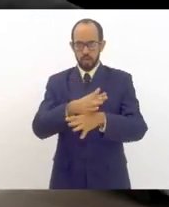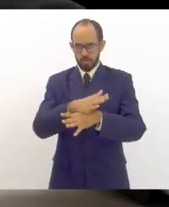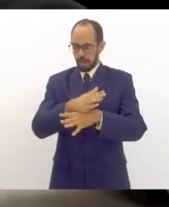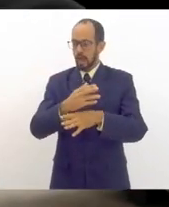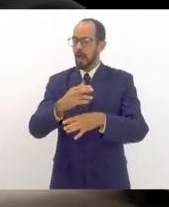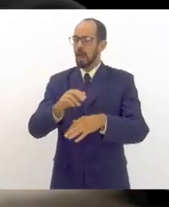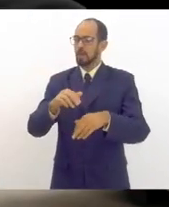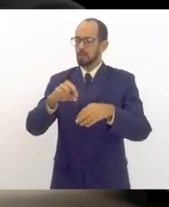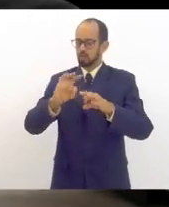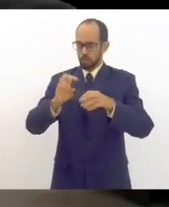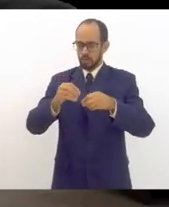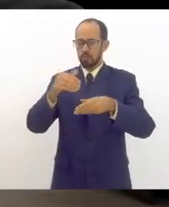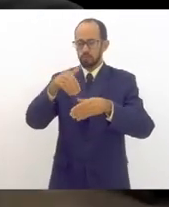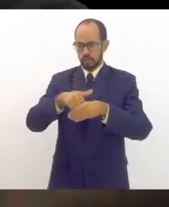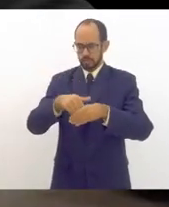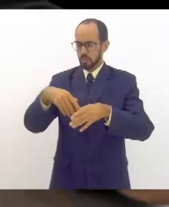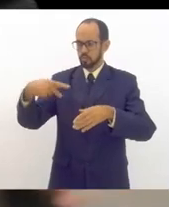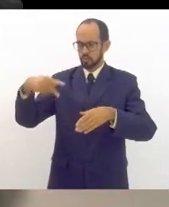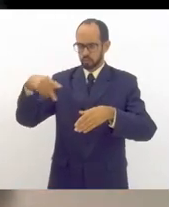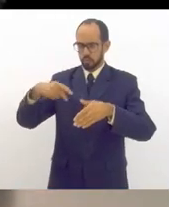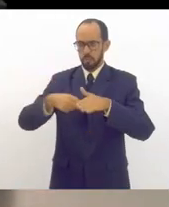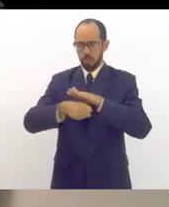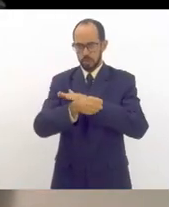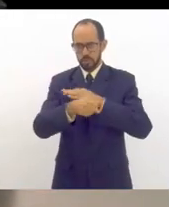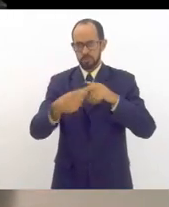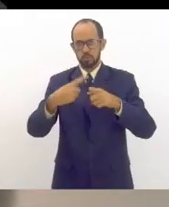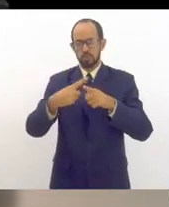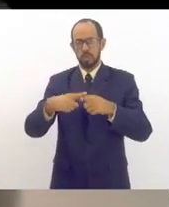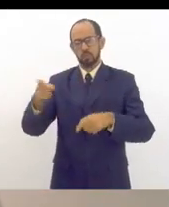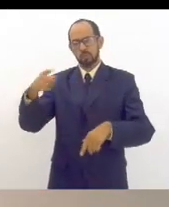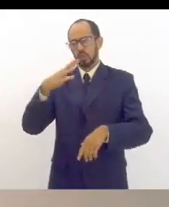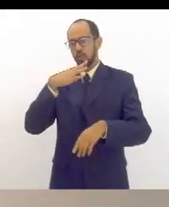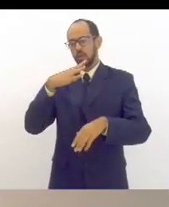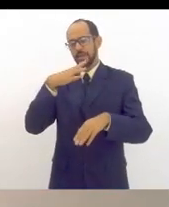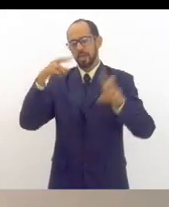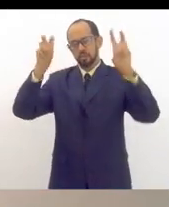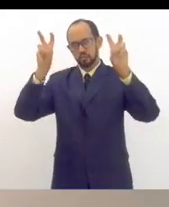gestão, não só porque você conhece as pautas, né,